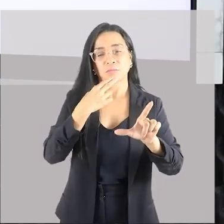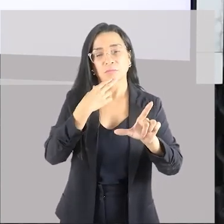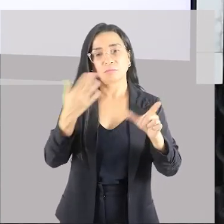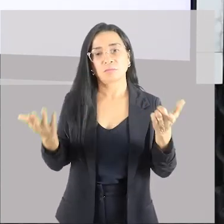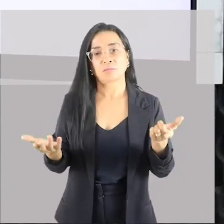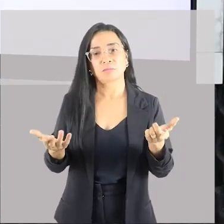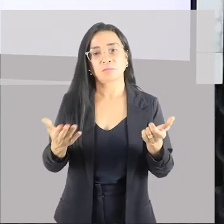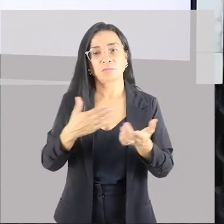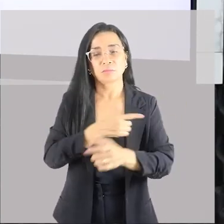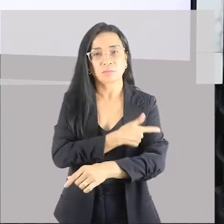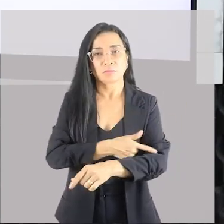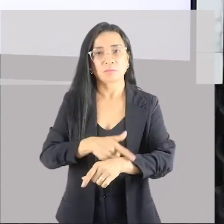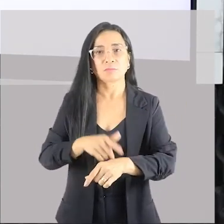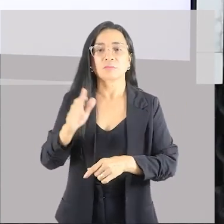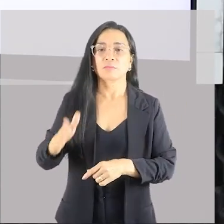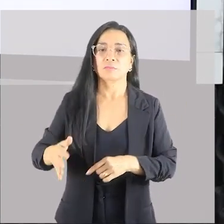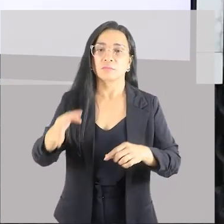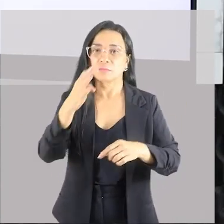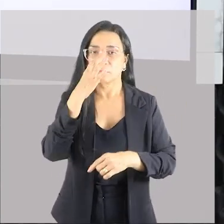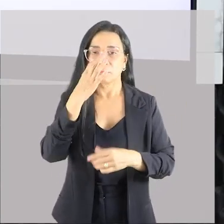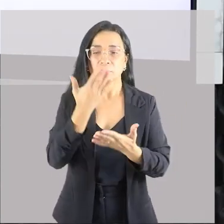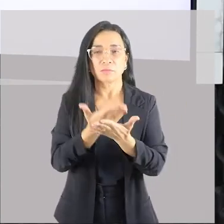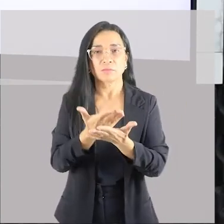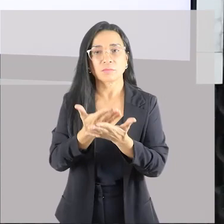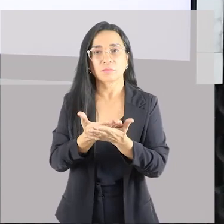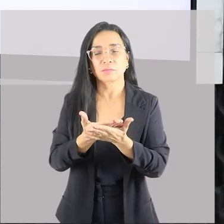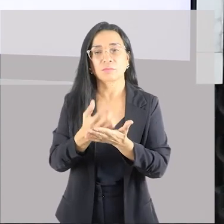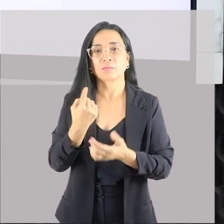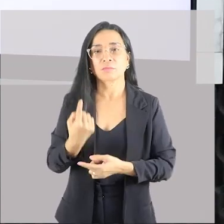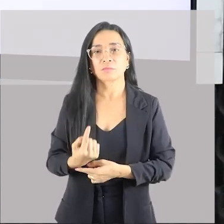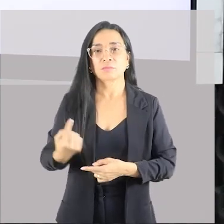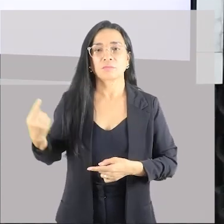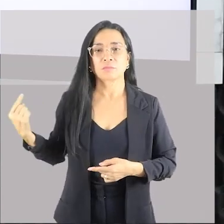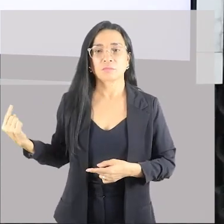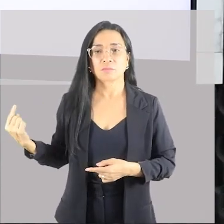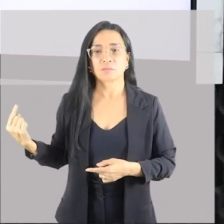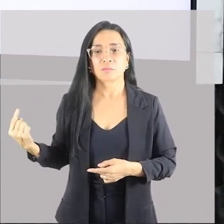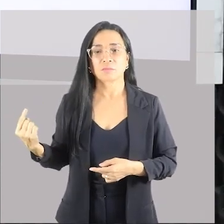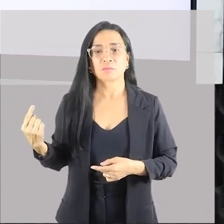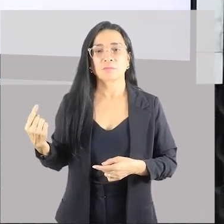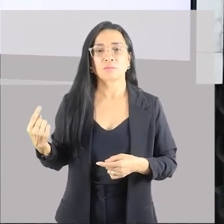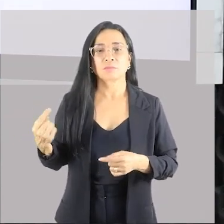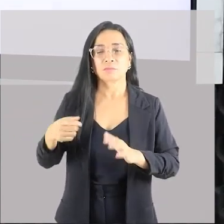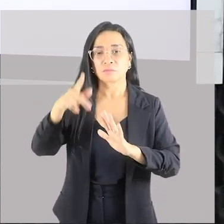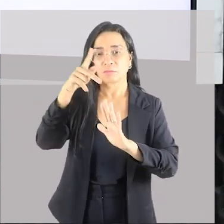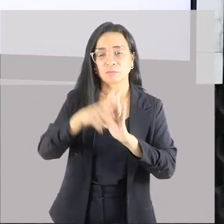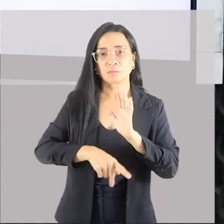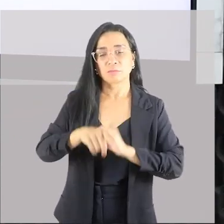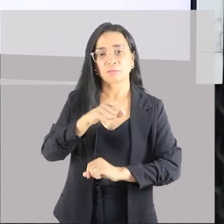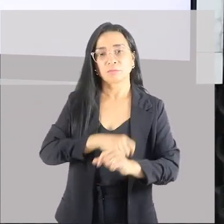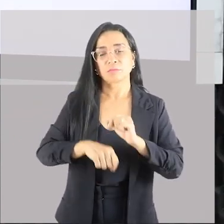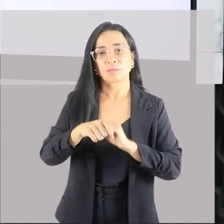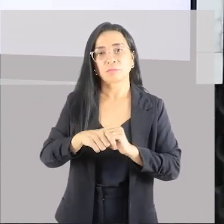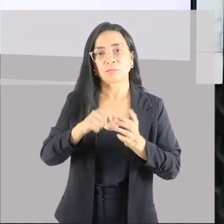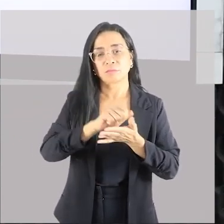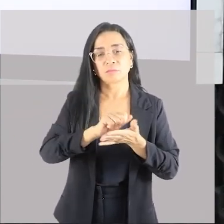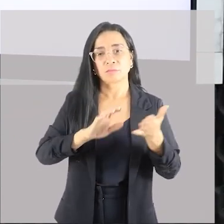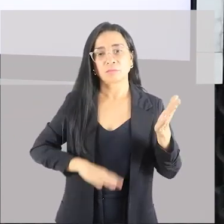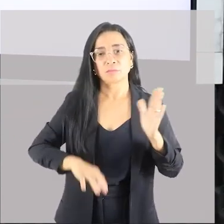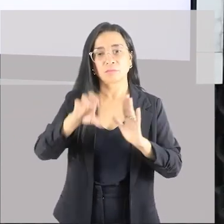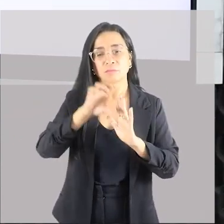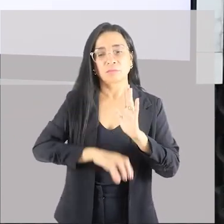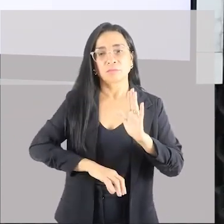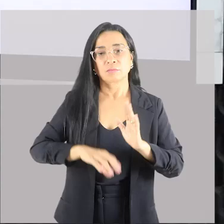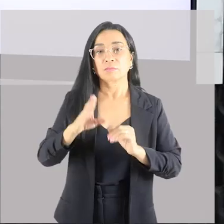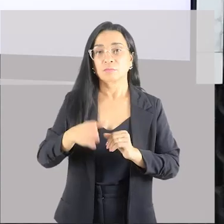que está acostumado já a assistir às nossas aulas e que está neste programa das atividades curriculares, já sacou,